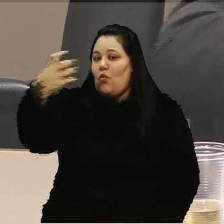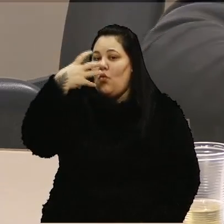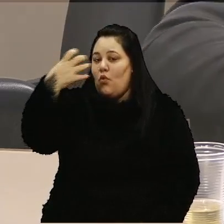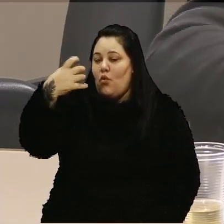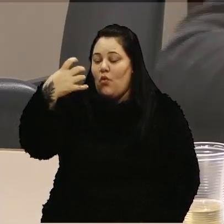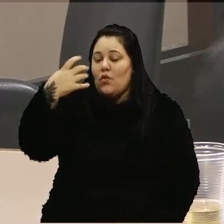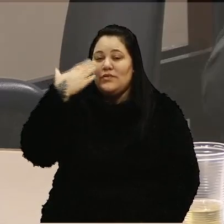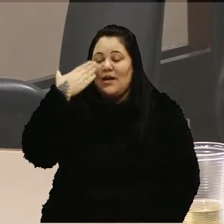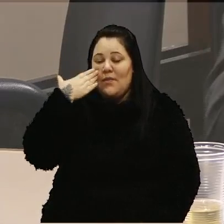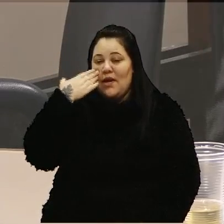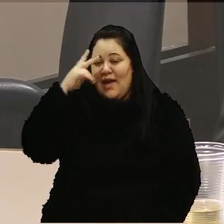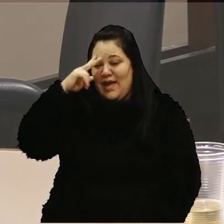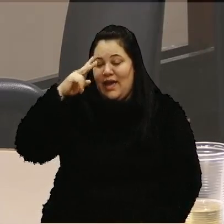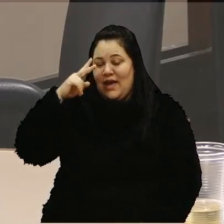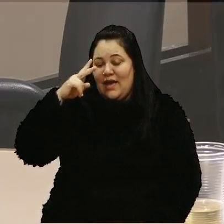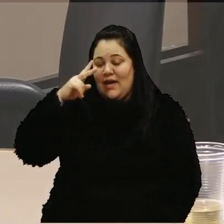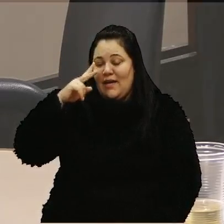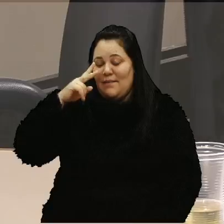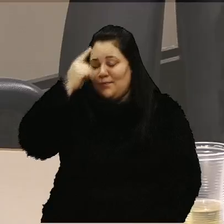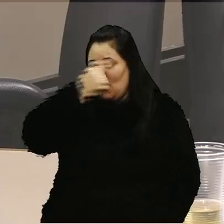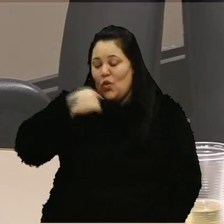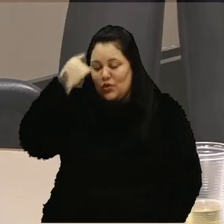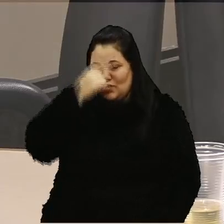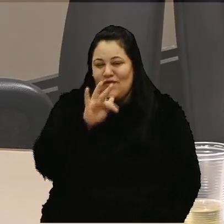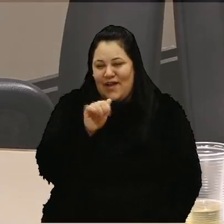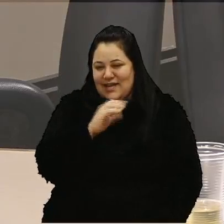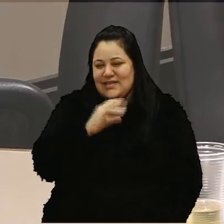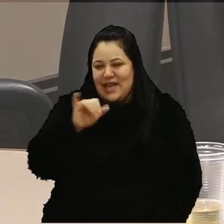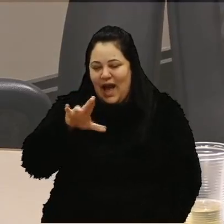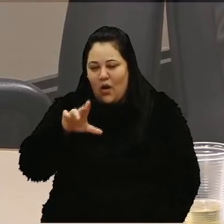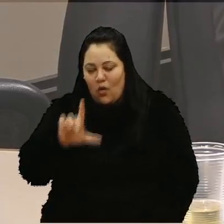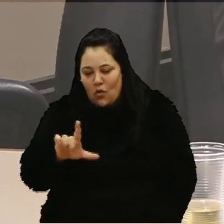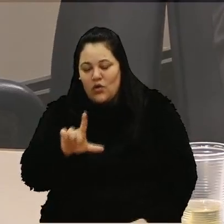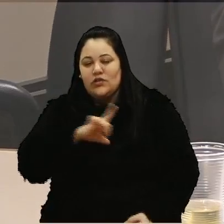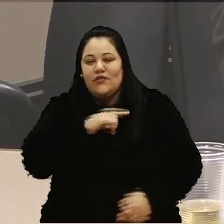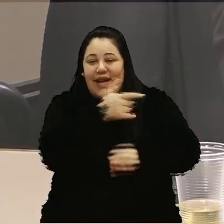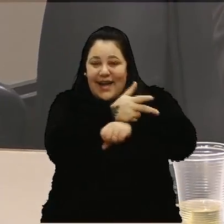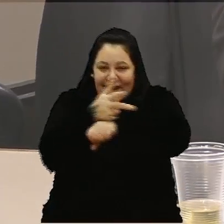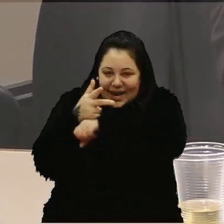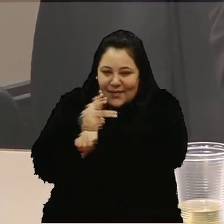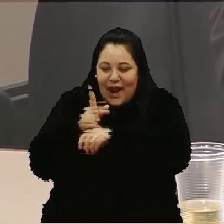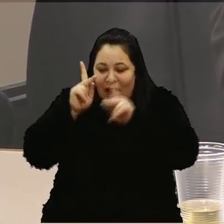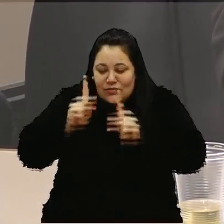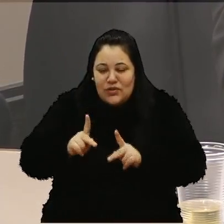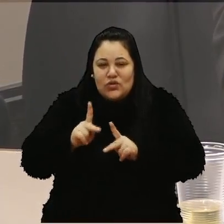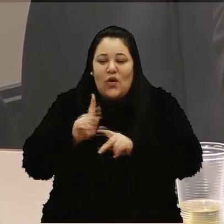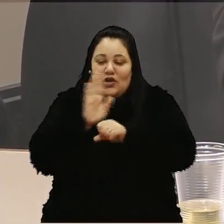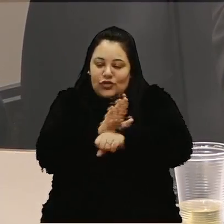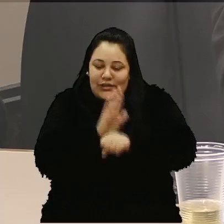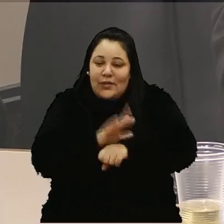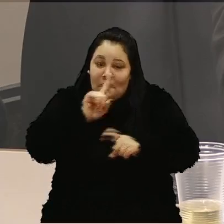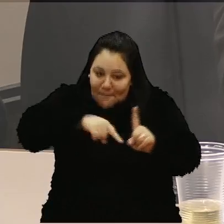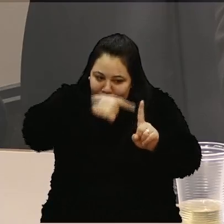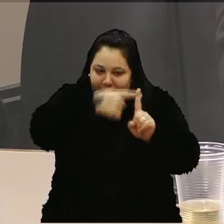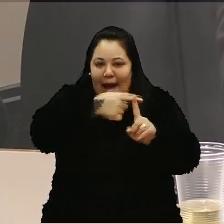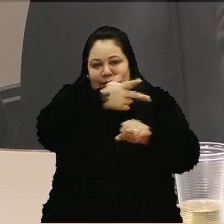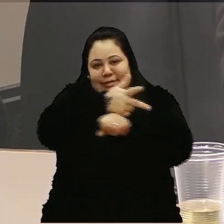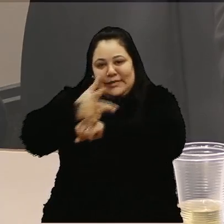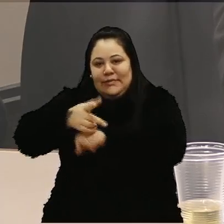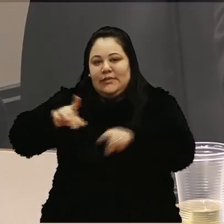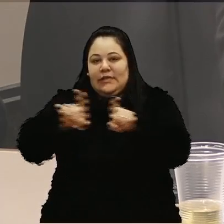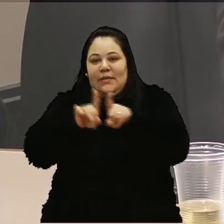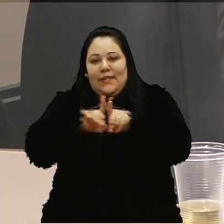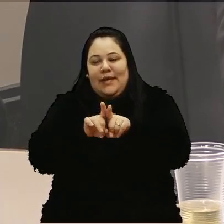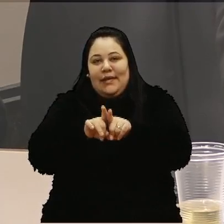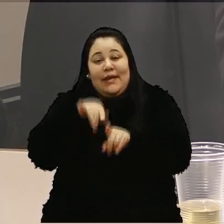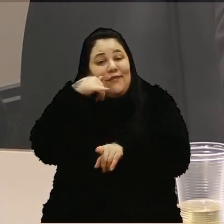facial, vereador Daiane, é uma grande polêmica, mas se tivesse câmeras ali e o pessoal auxiliando, mais câmeras, né, talvez teria evitado esse crime